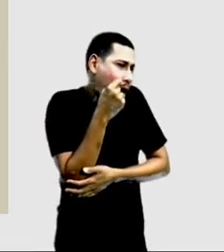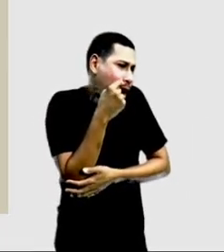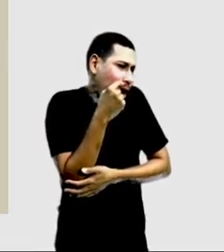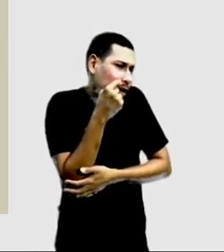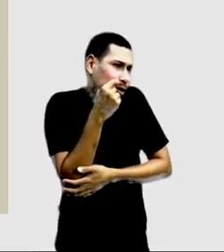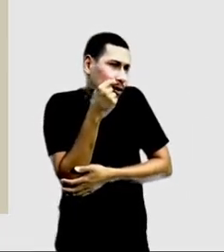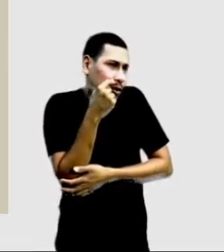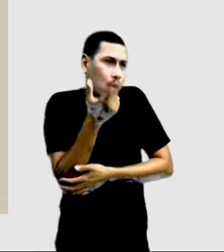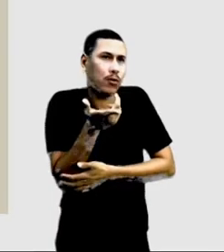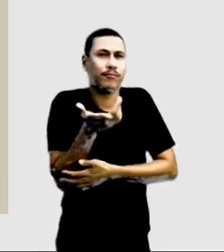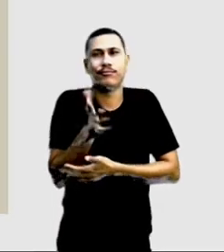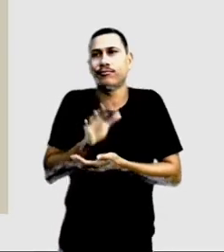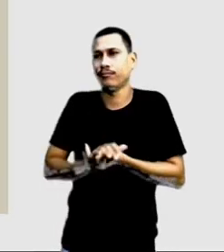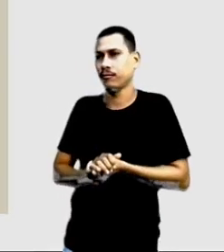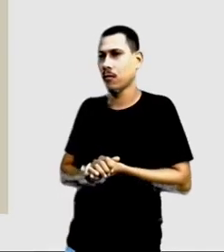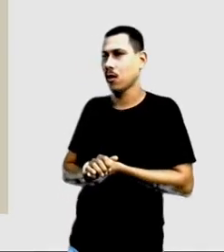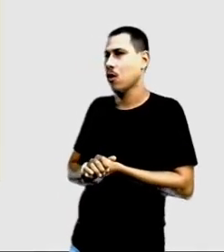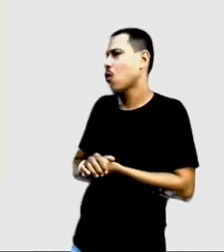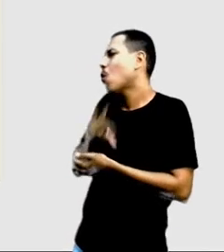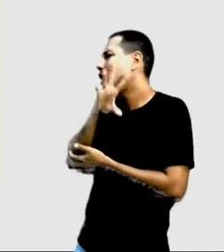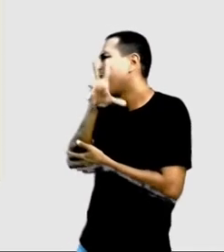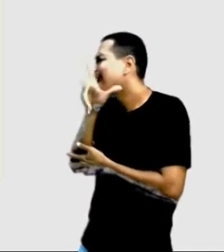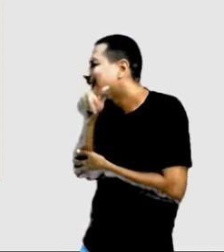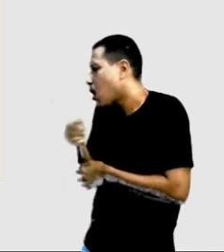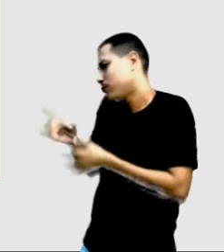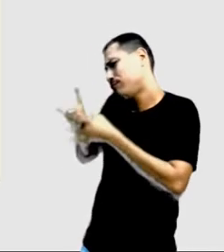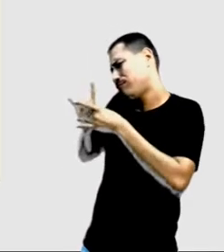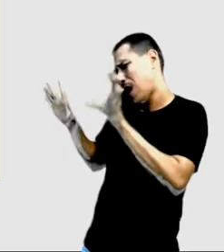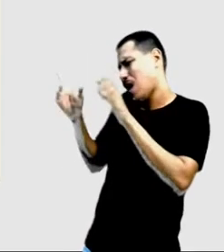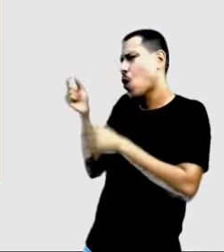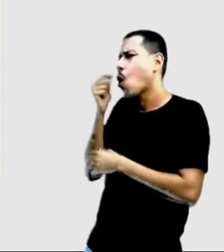resolveu libertá-lo.